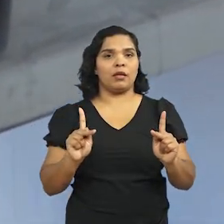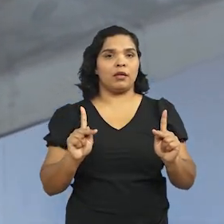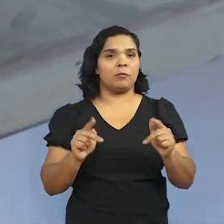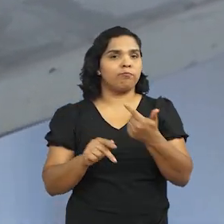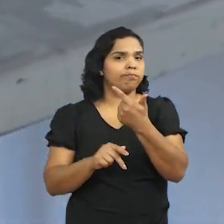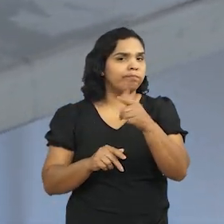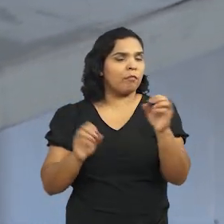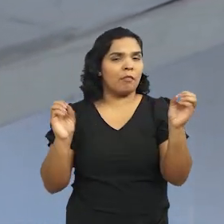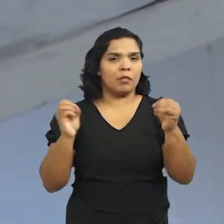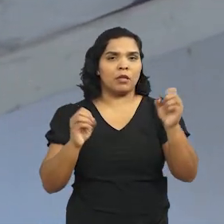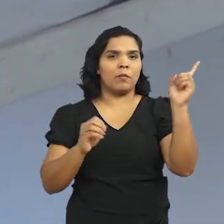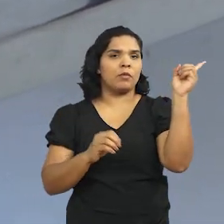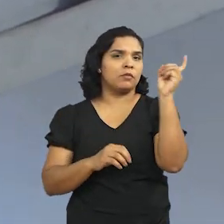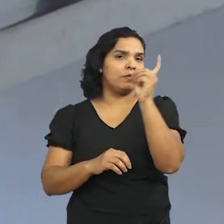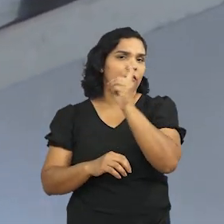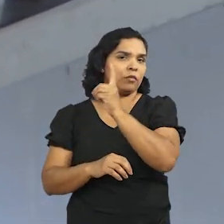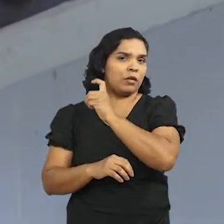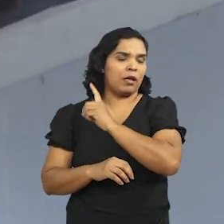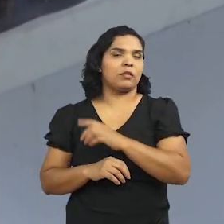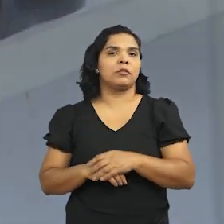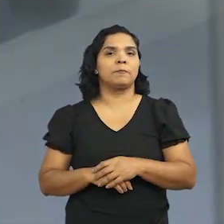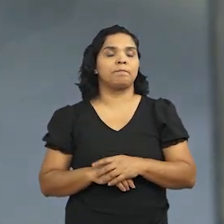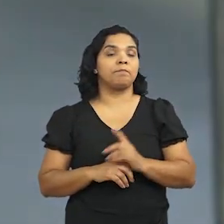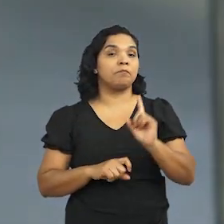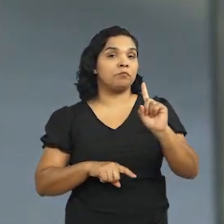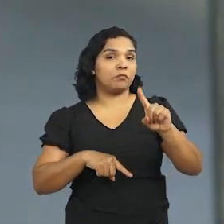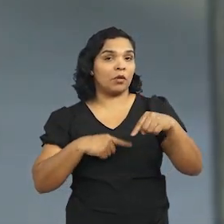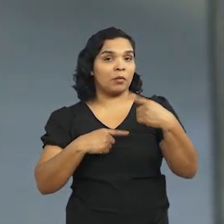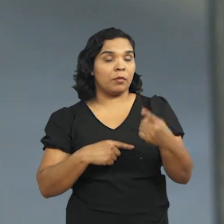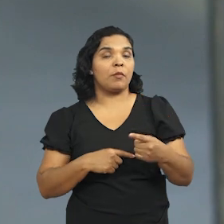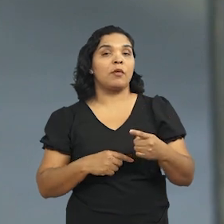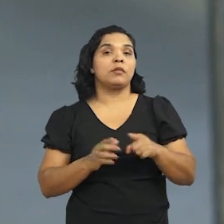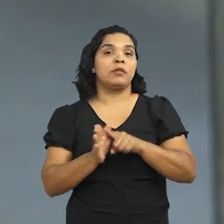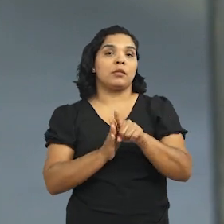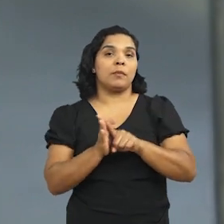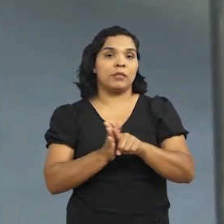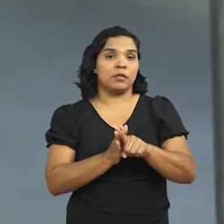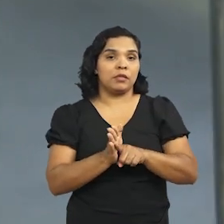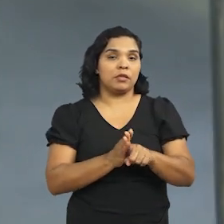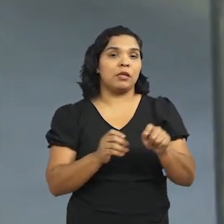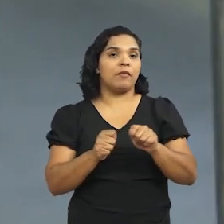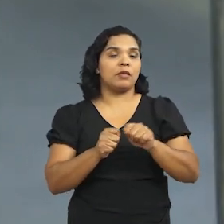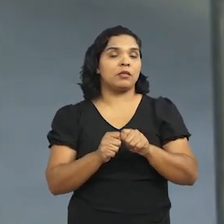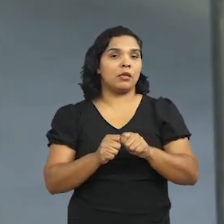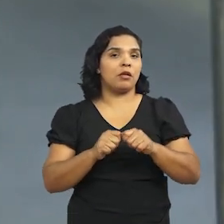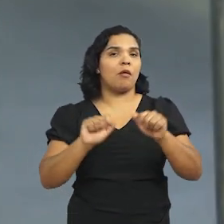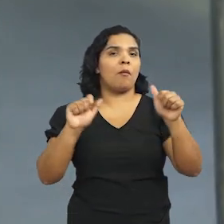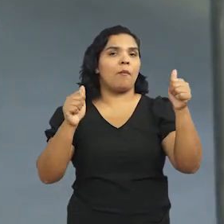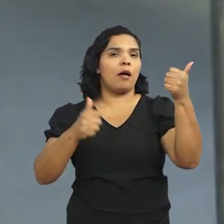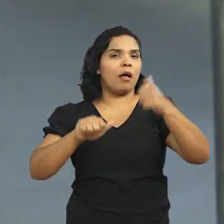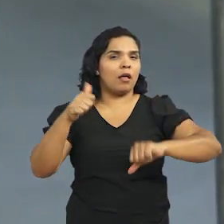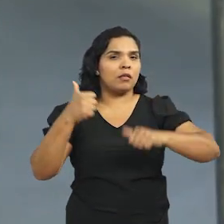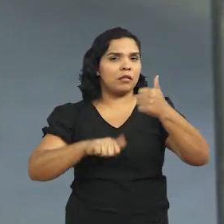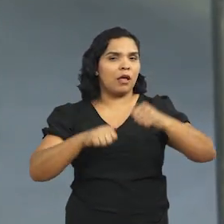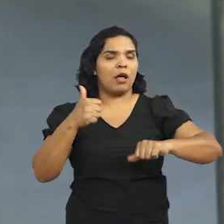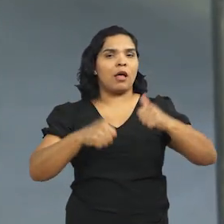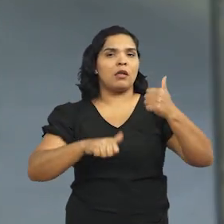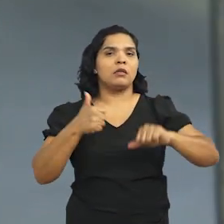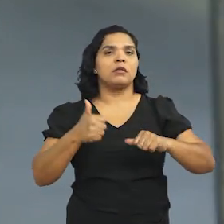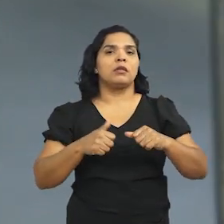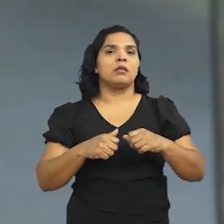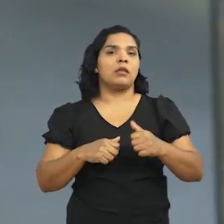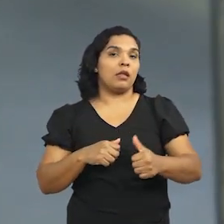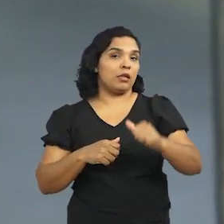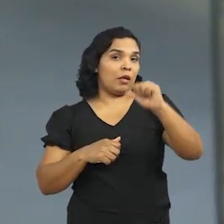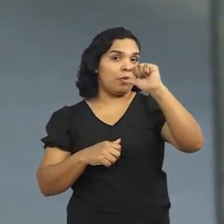ok e sem nenhuma dificuldade. Os próximos passos da pesquisa é a gente fazer uma